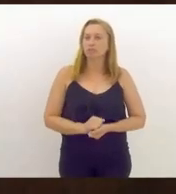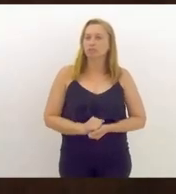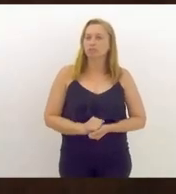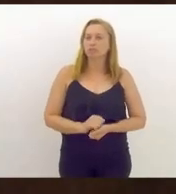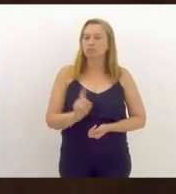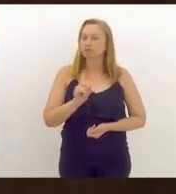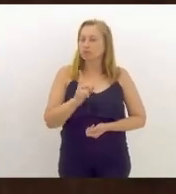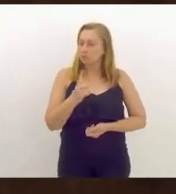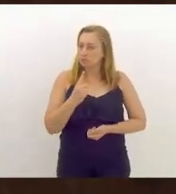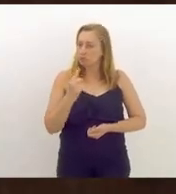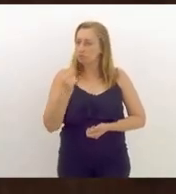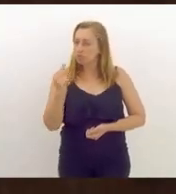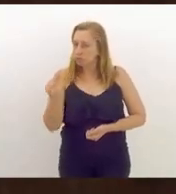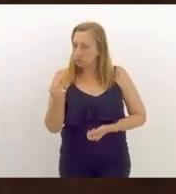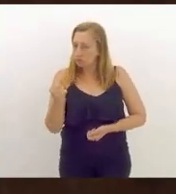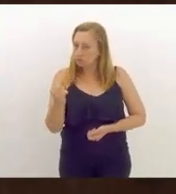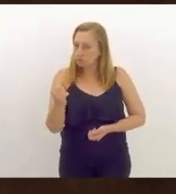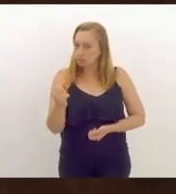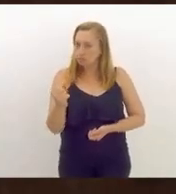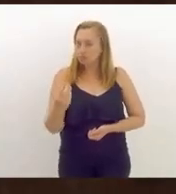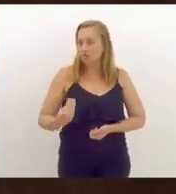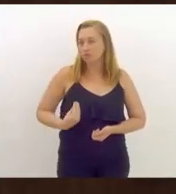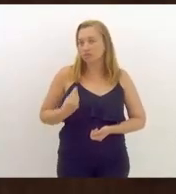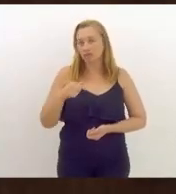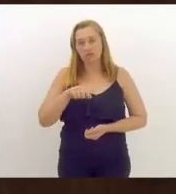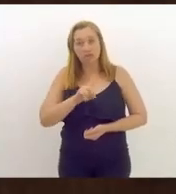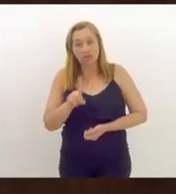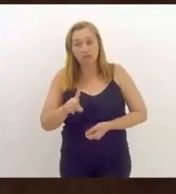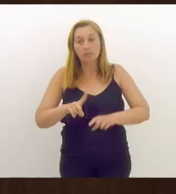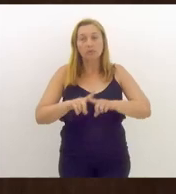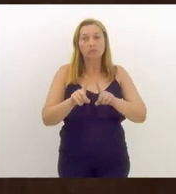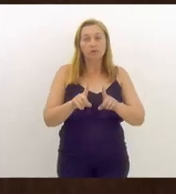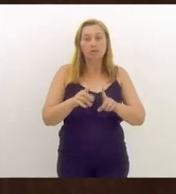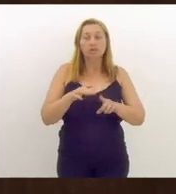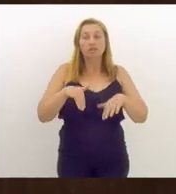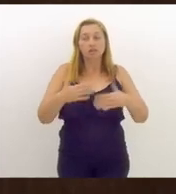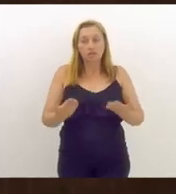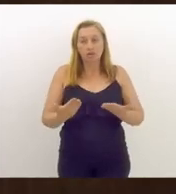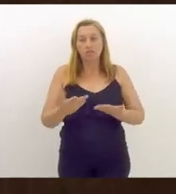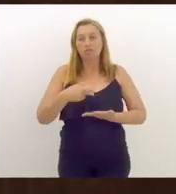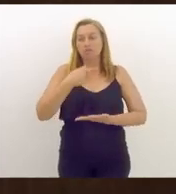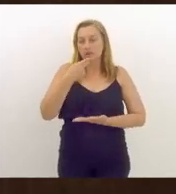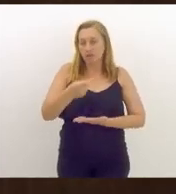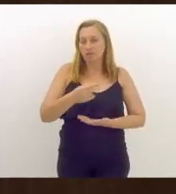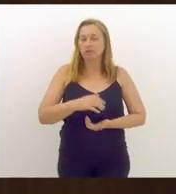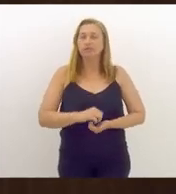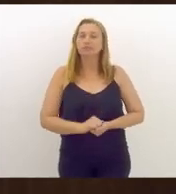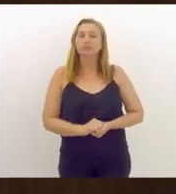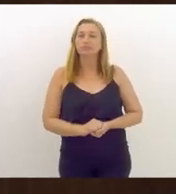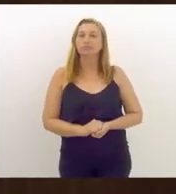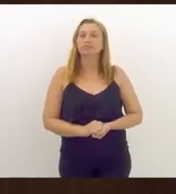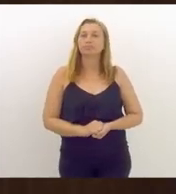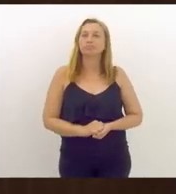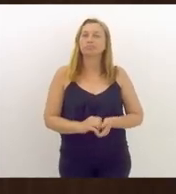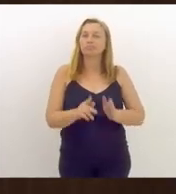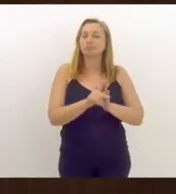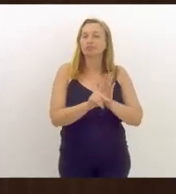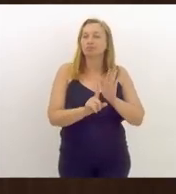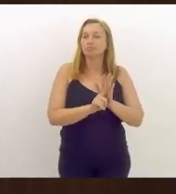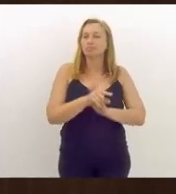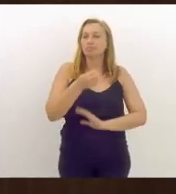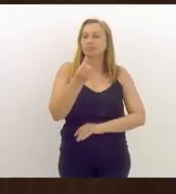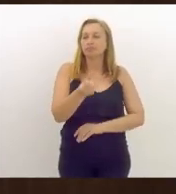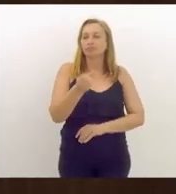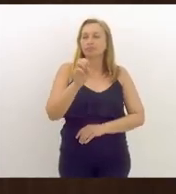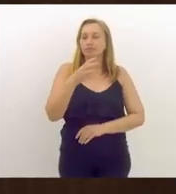ainda não escolhido não está presente Vou emitir o parecer projeto de lei